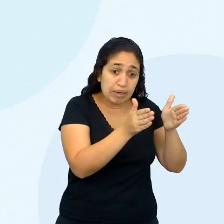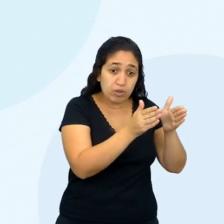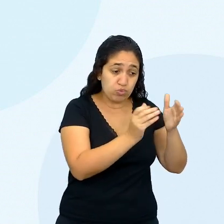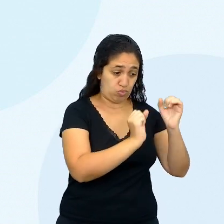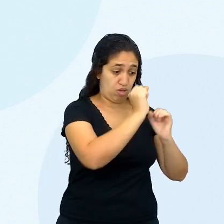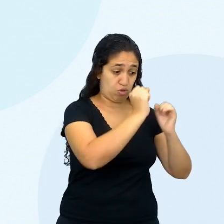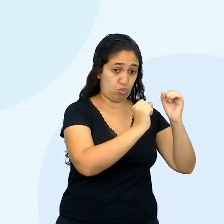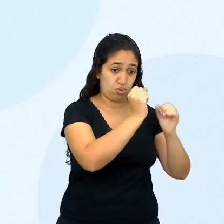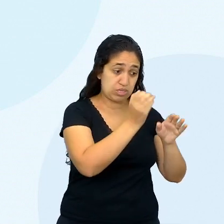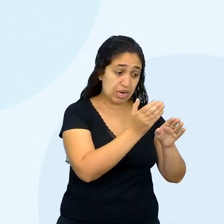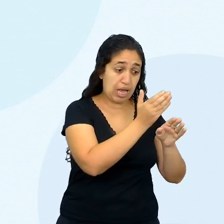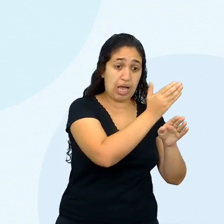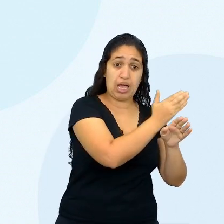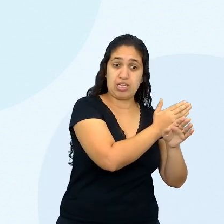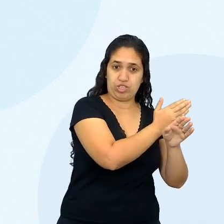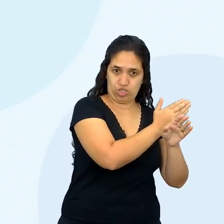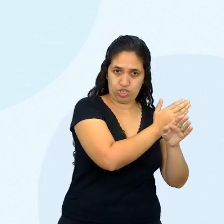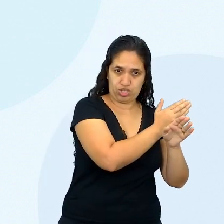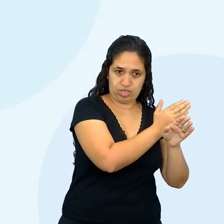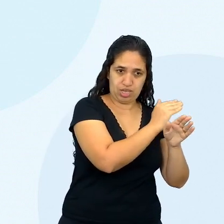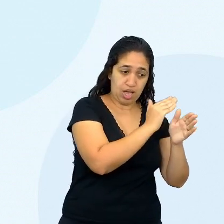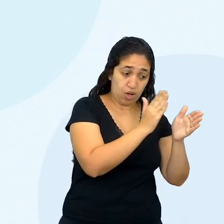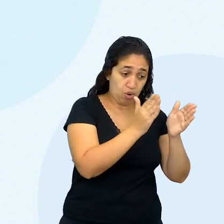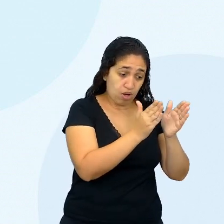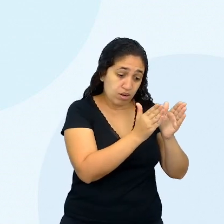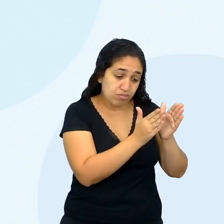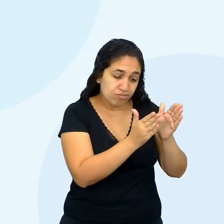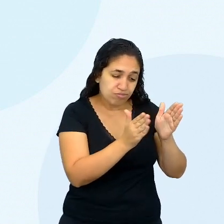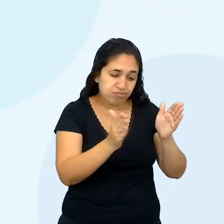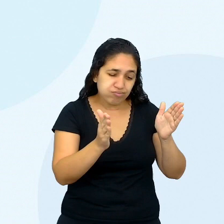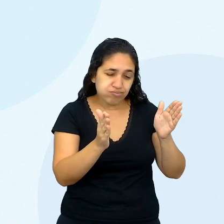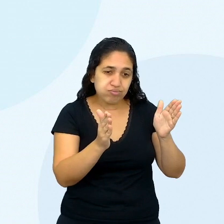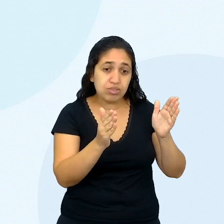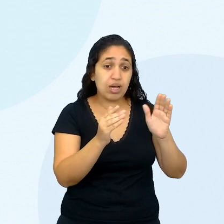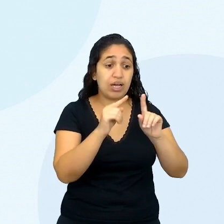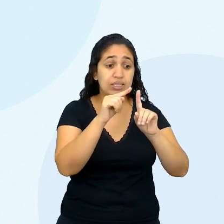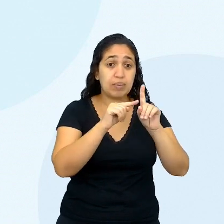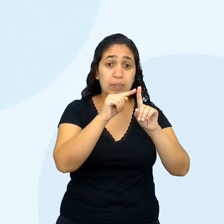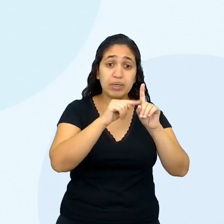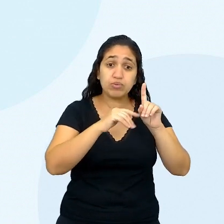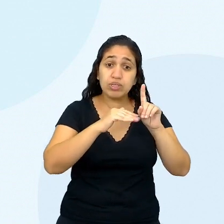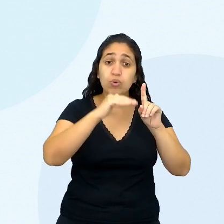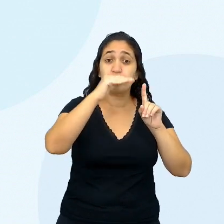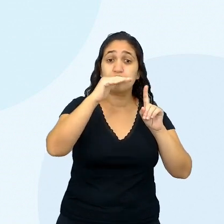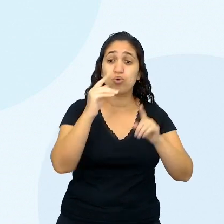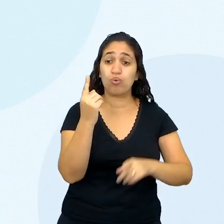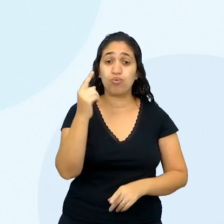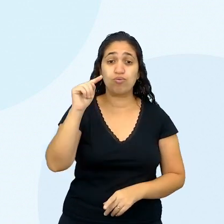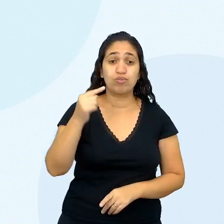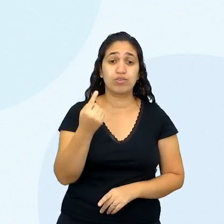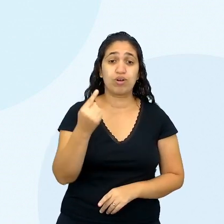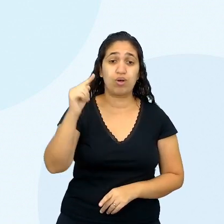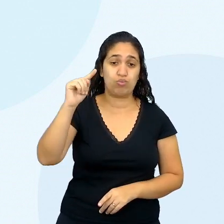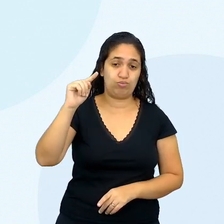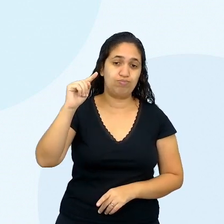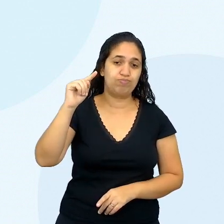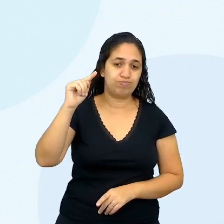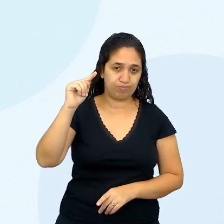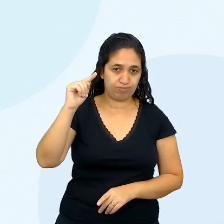pré-industrial, já aumentamos a temperatura média do nosso planeta em 1,1 graus Celsius. Né? Então